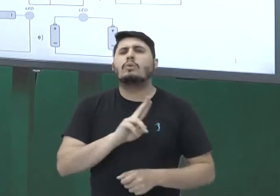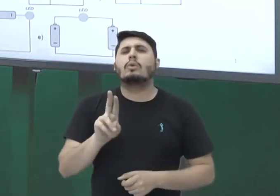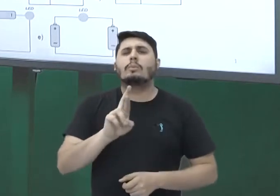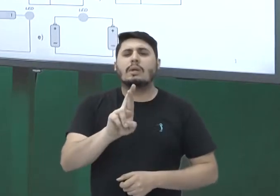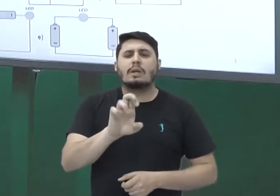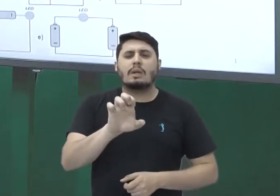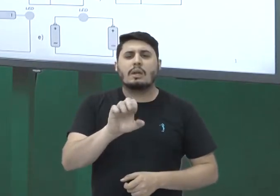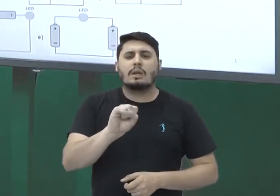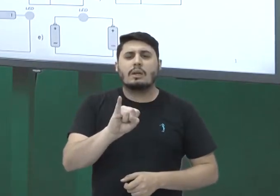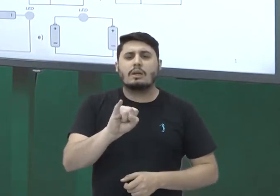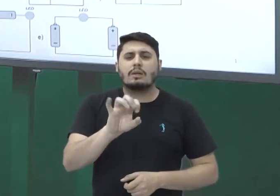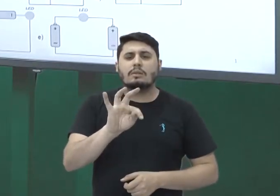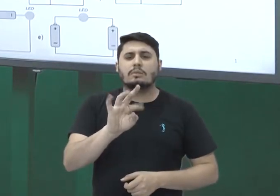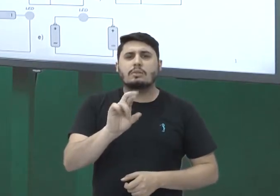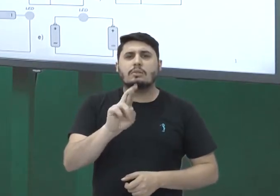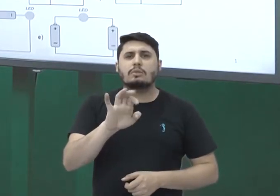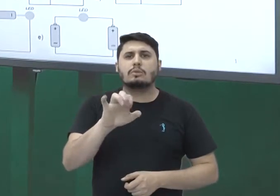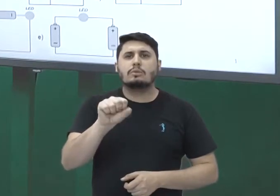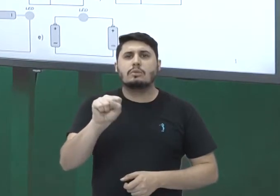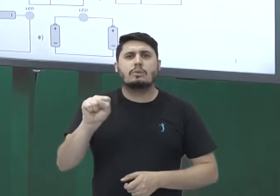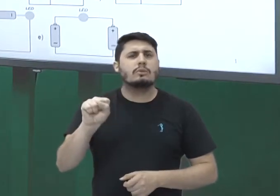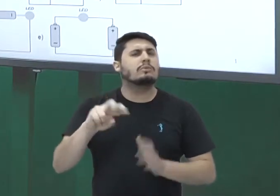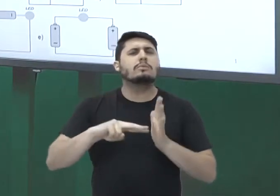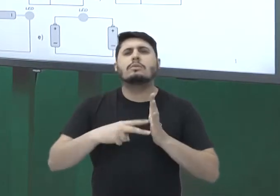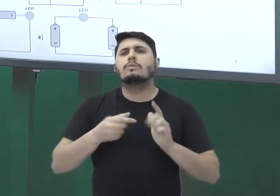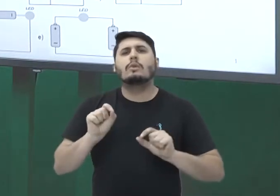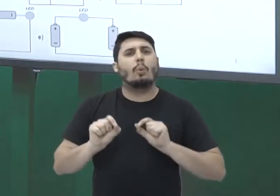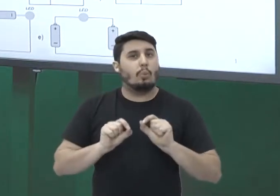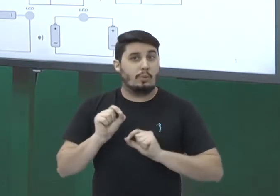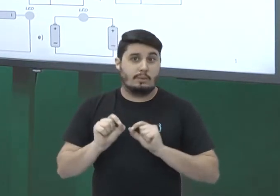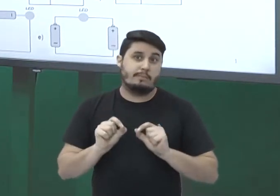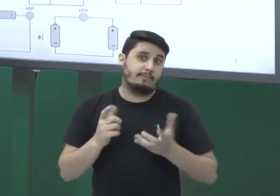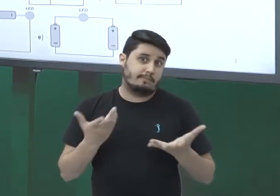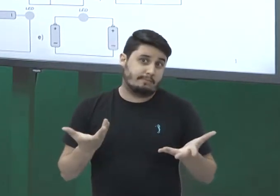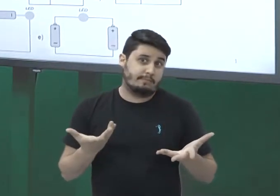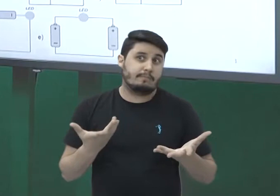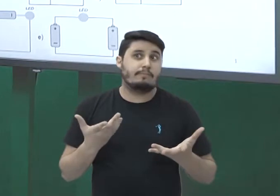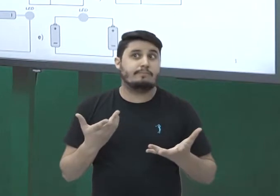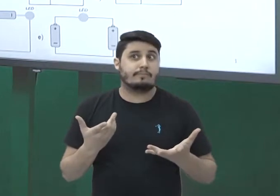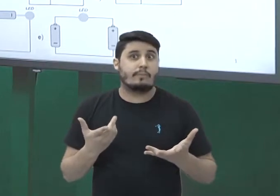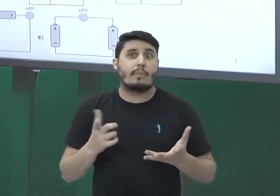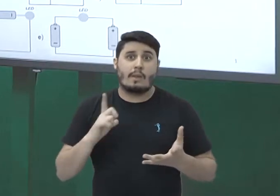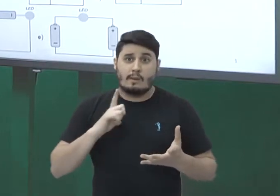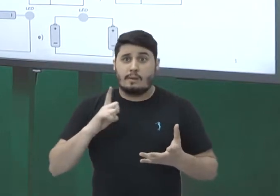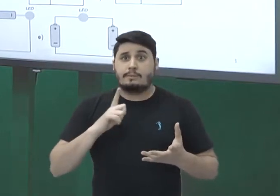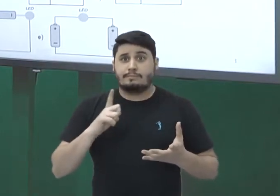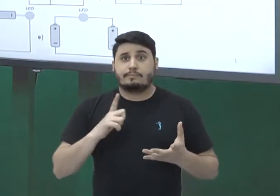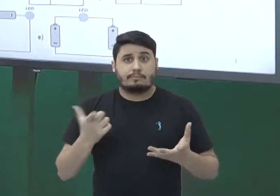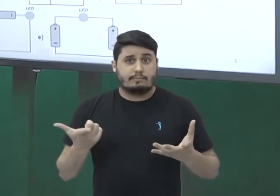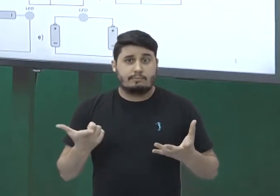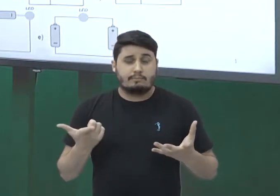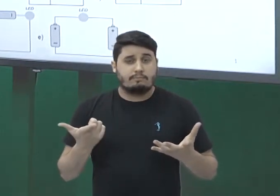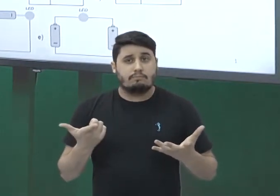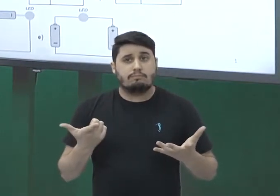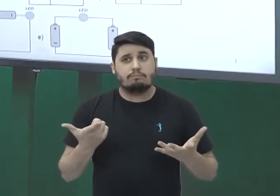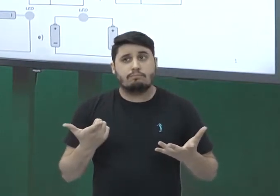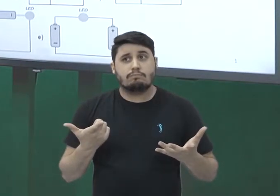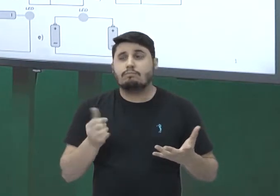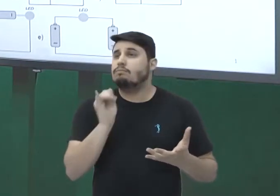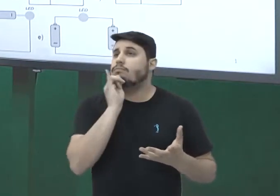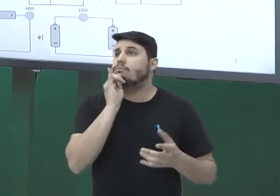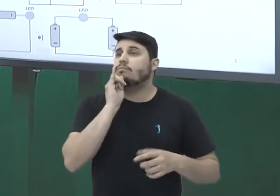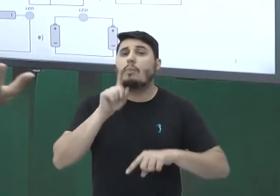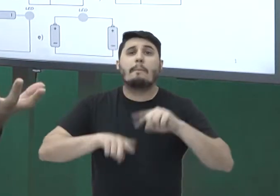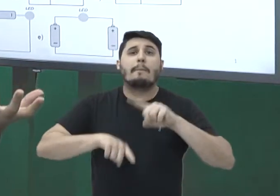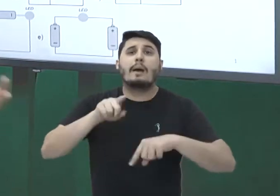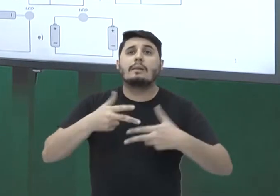resistores. O que são resistores? Certo? Resistores são entes físicos, podem ser alguns tipos de objetos, como